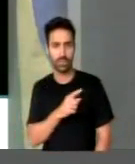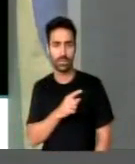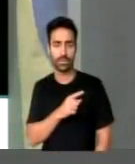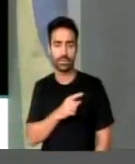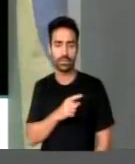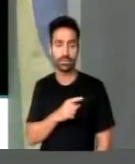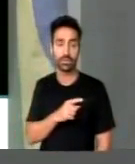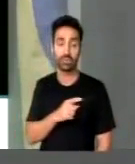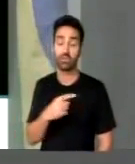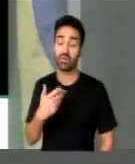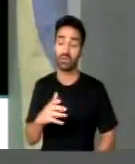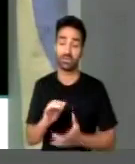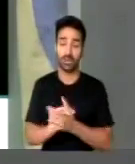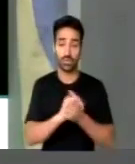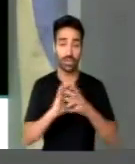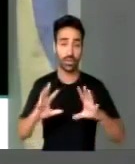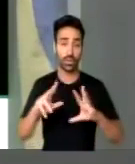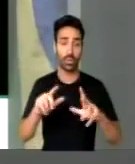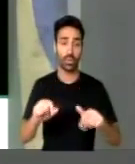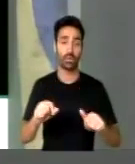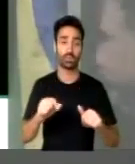do município e também